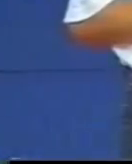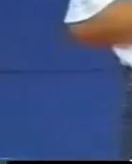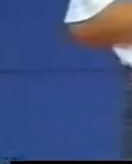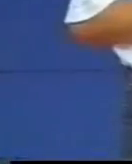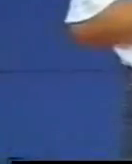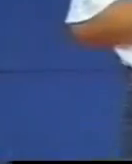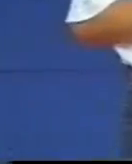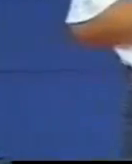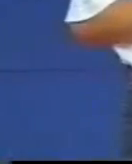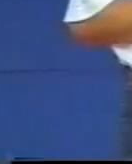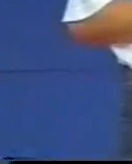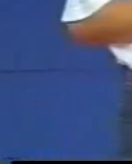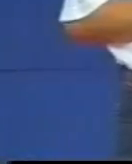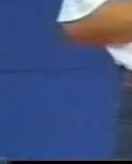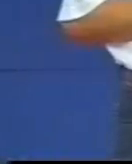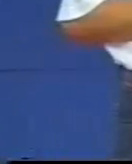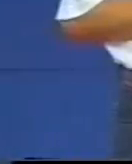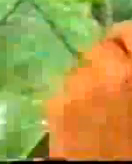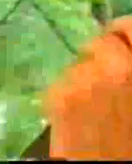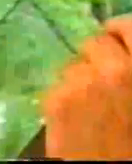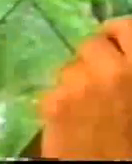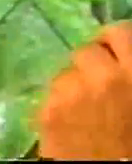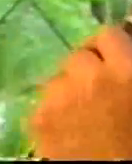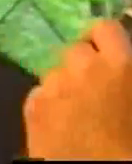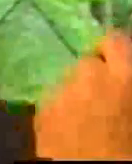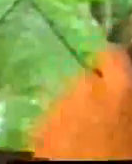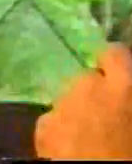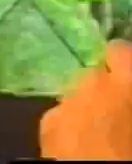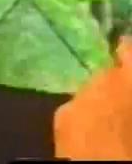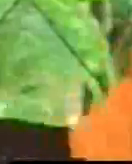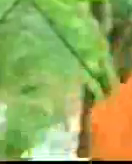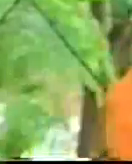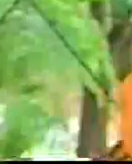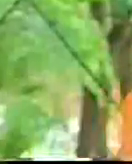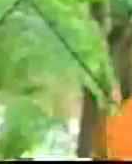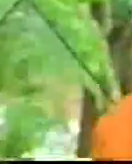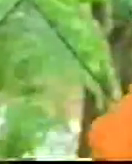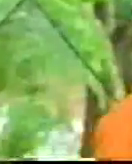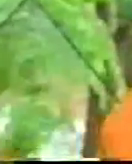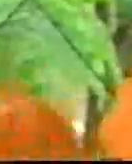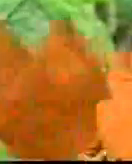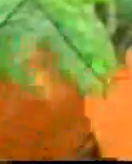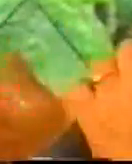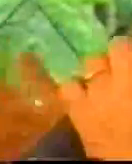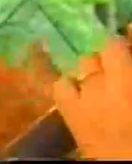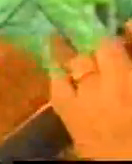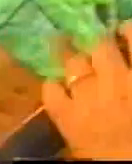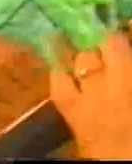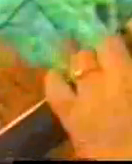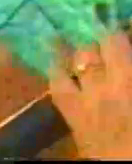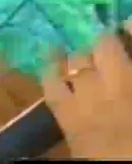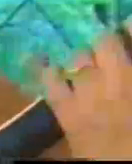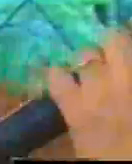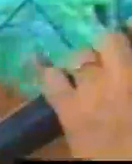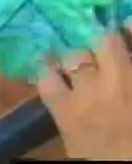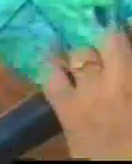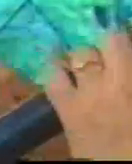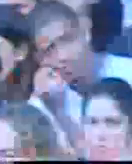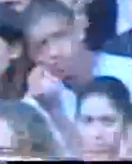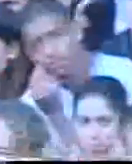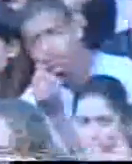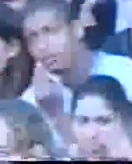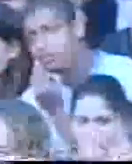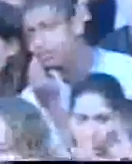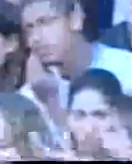até mesmo num noviciado de uma congregação qualquer, você precisa estar lá. Você precisa estar